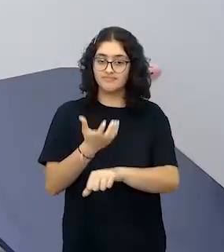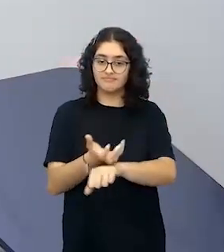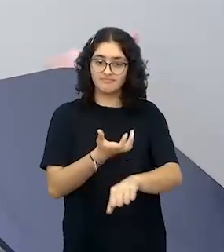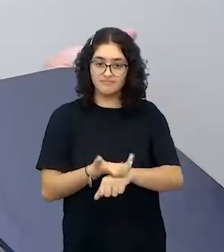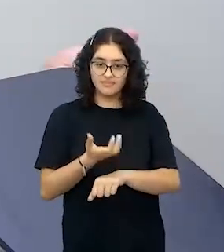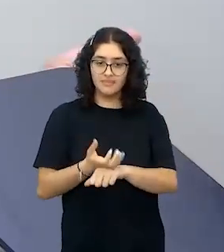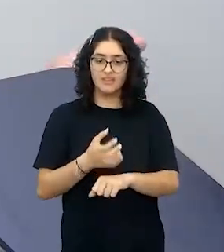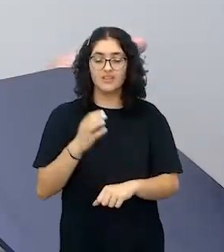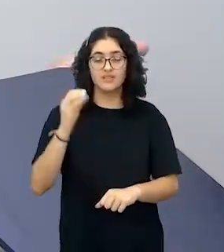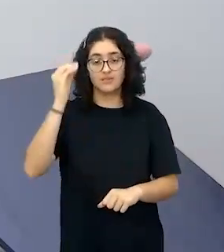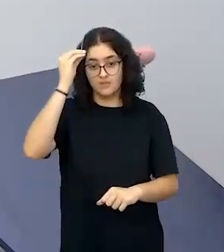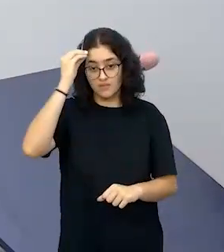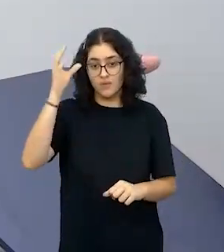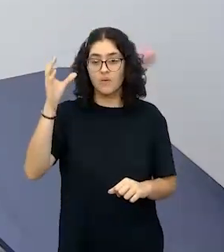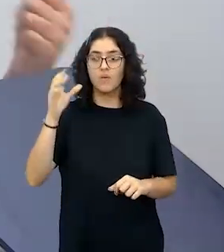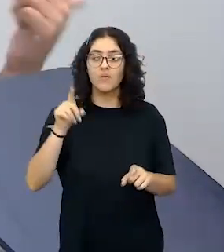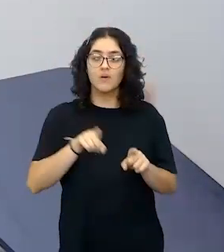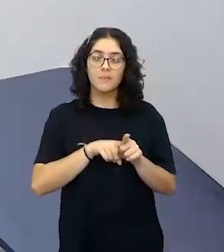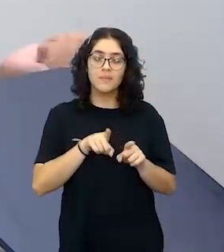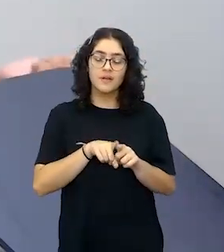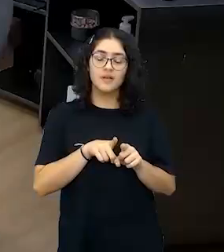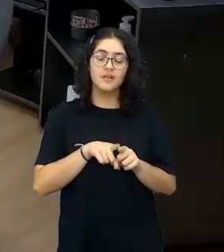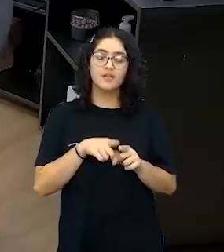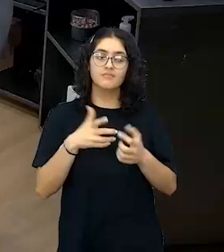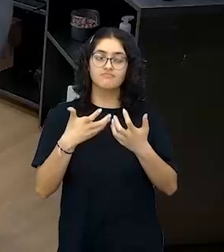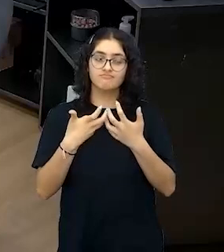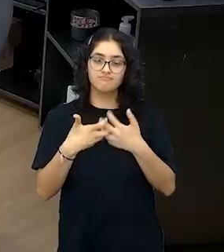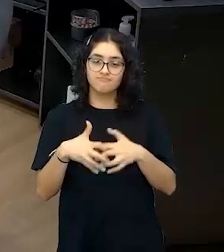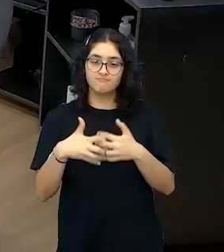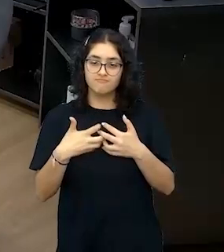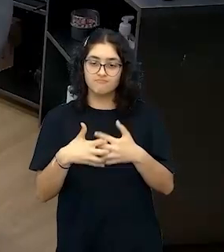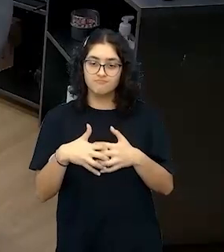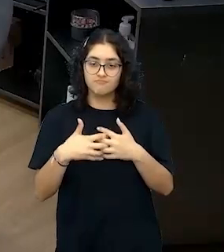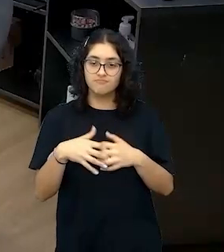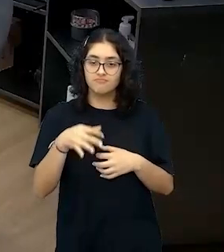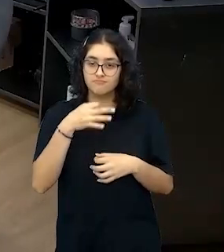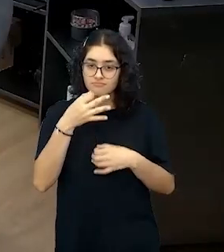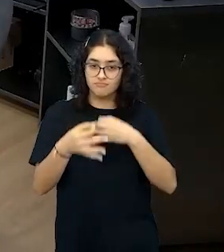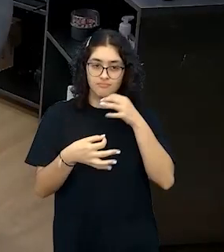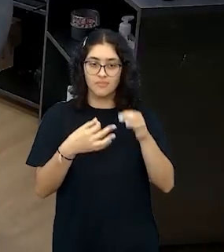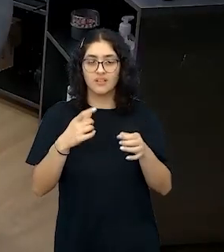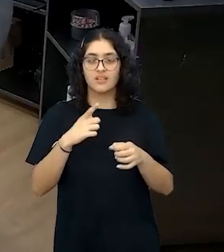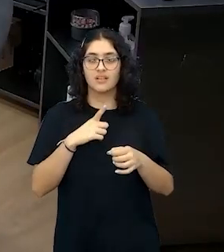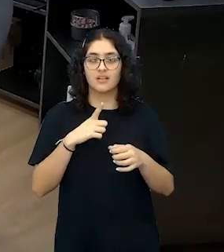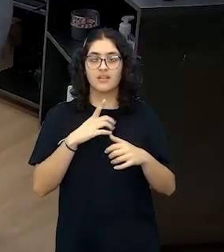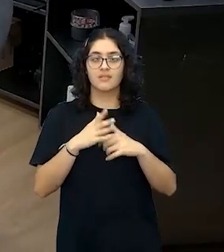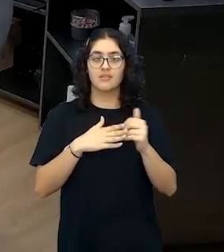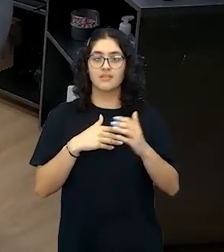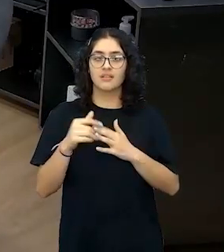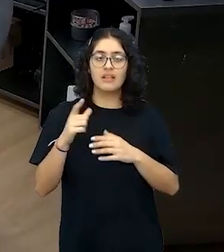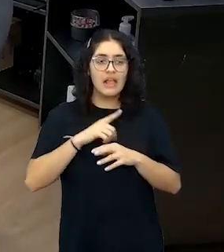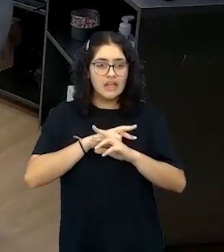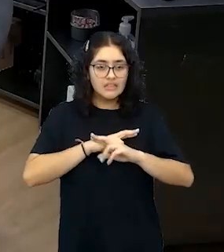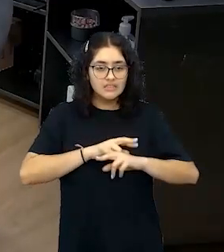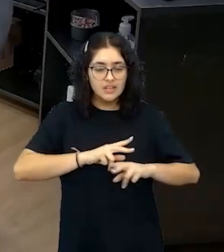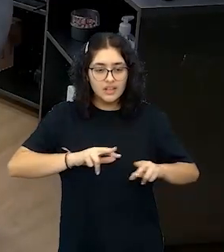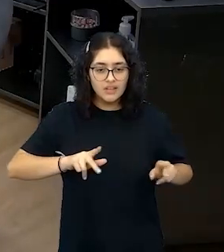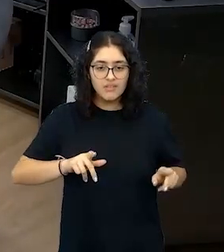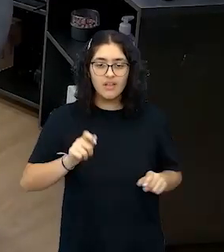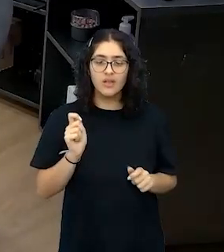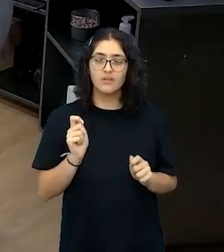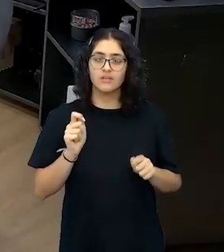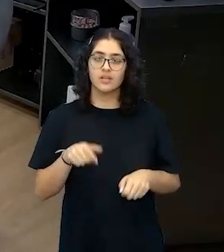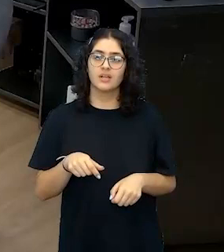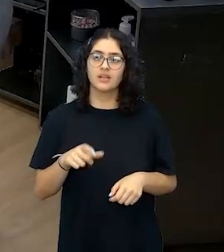do conhecimento. Reflexão crítica. A reflexão crítica, que o pessoal já comentou, as competências e as habilidades, diversos procedimentos de